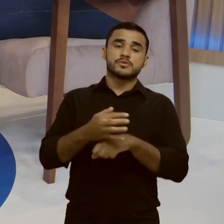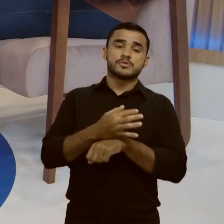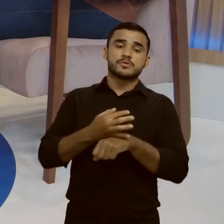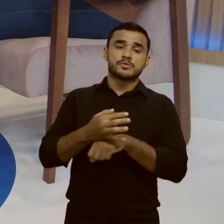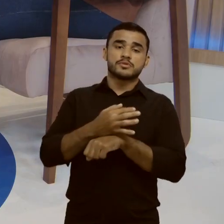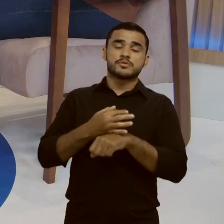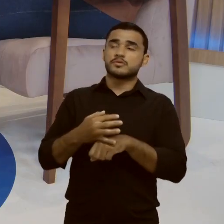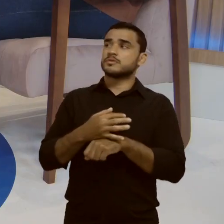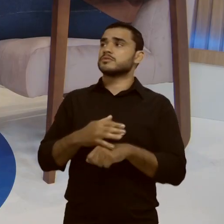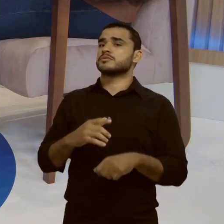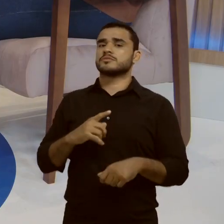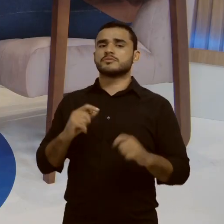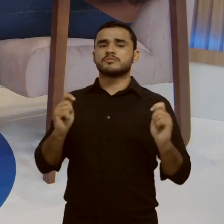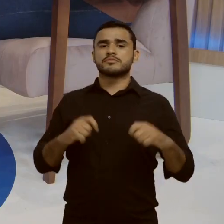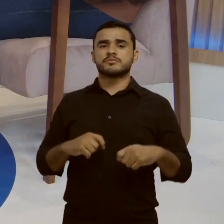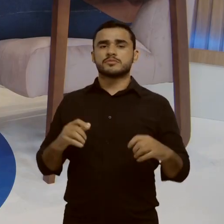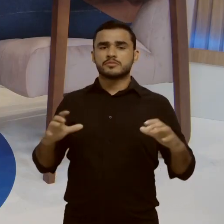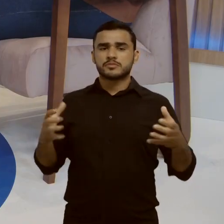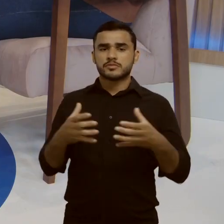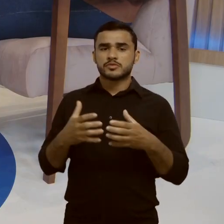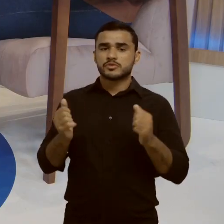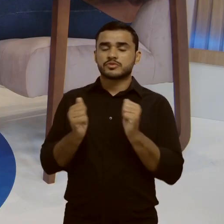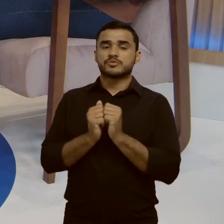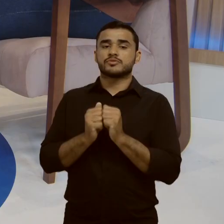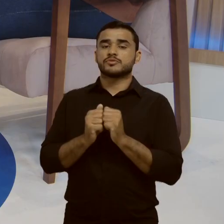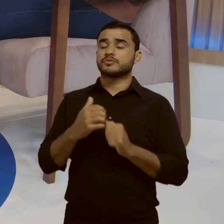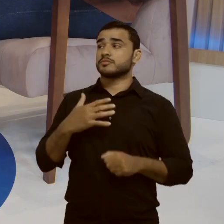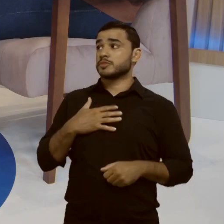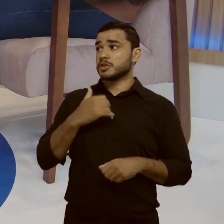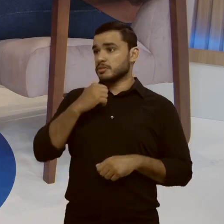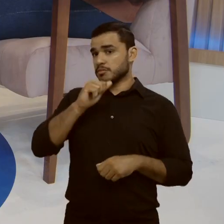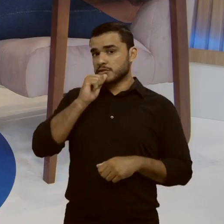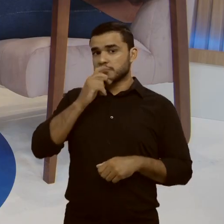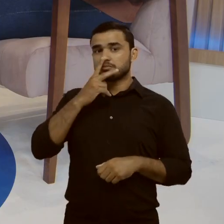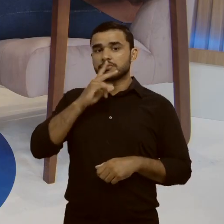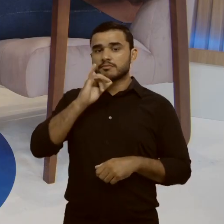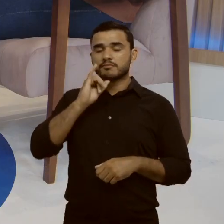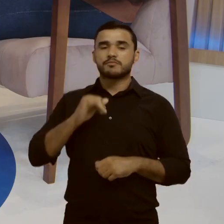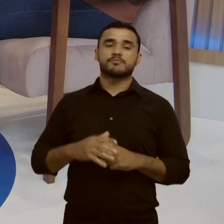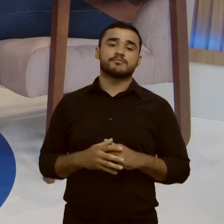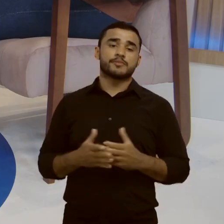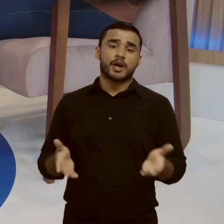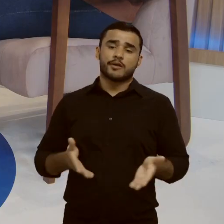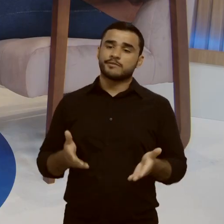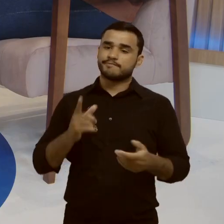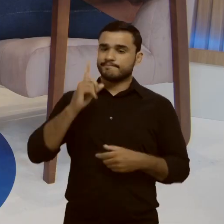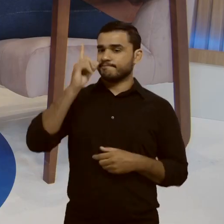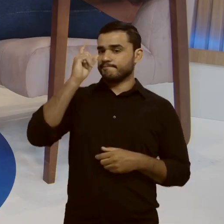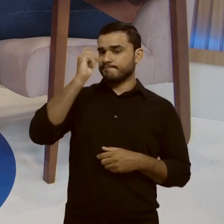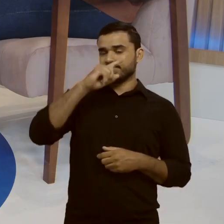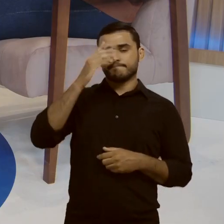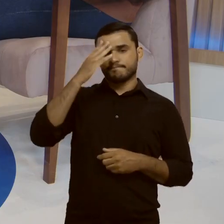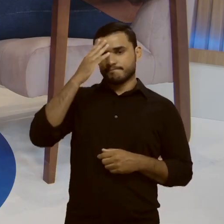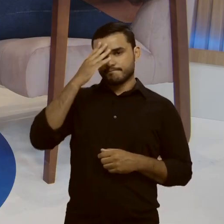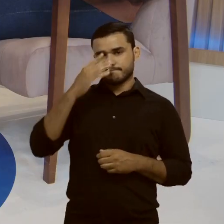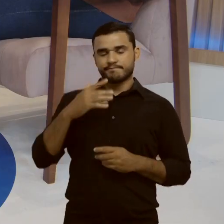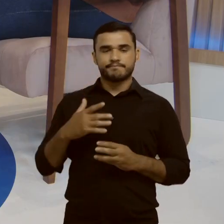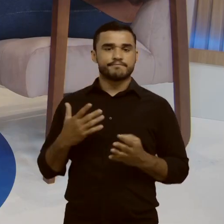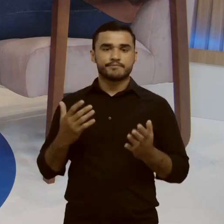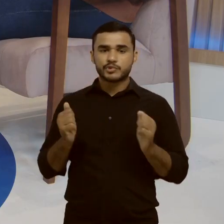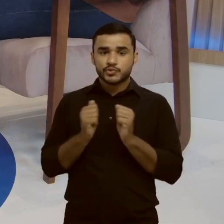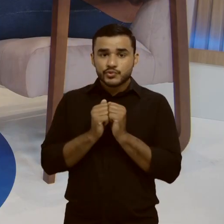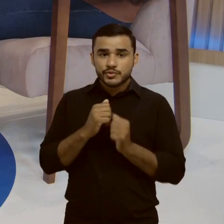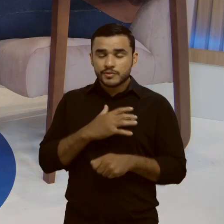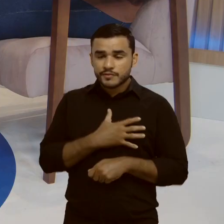era mais fácil criar muitas situações, né? E a gente entende que hoje, infelizmente, a gente não consegue estar